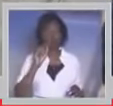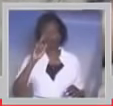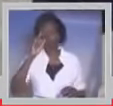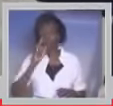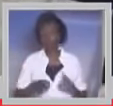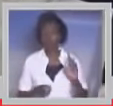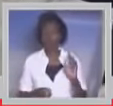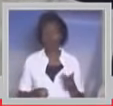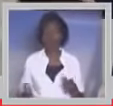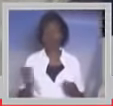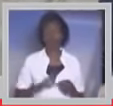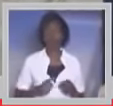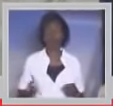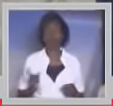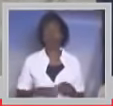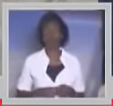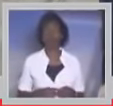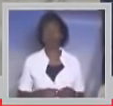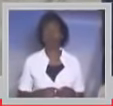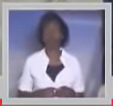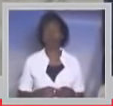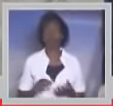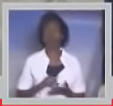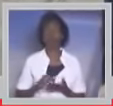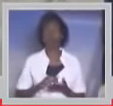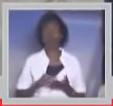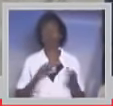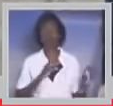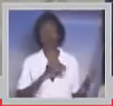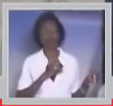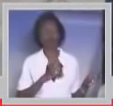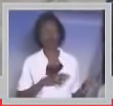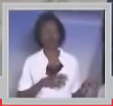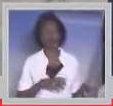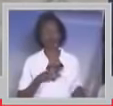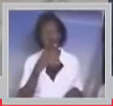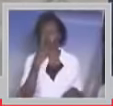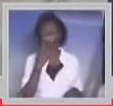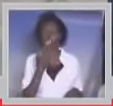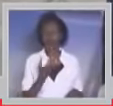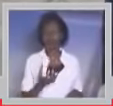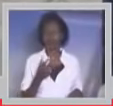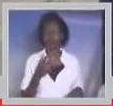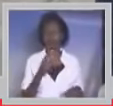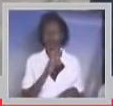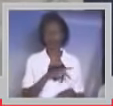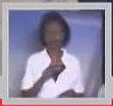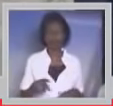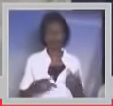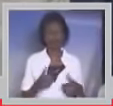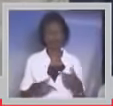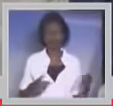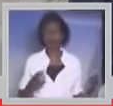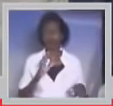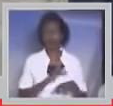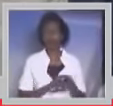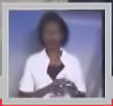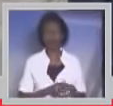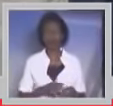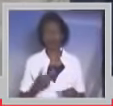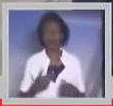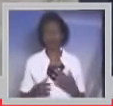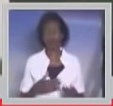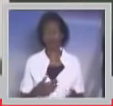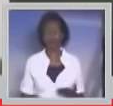pessoas volta ou seja a secretaria da educação e parece que quer que o professor trabalhe mesmo doente seu presente mesmo